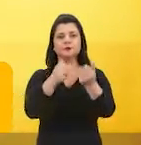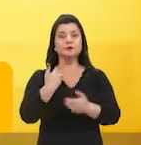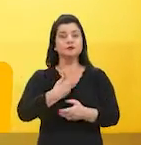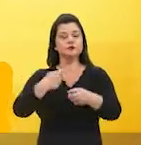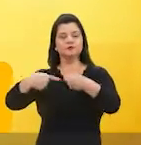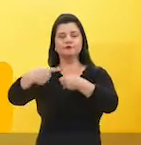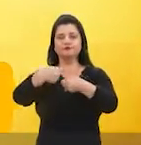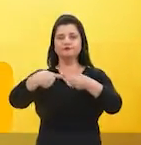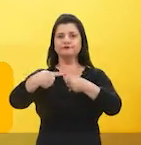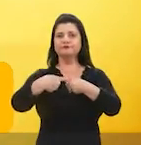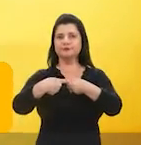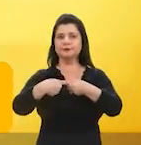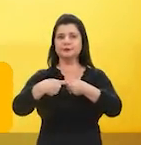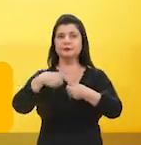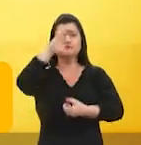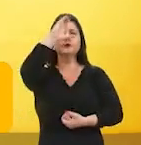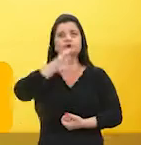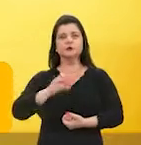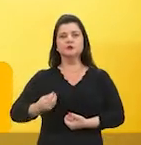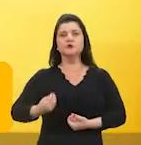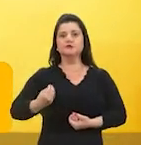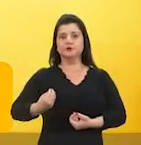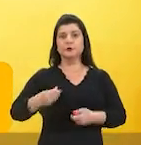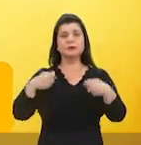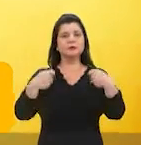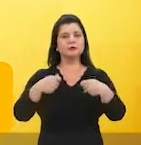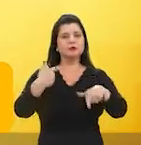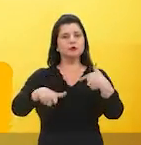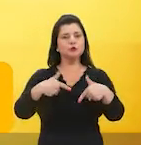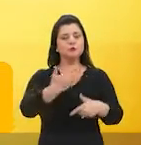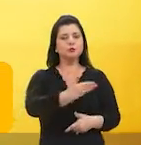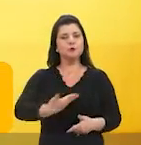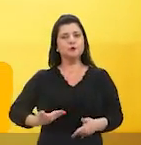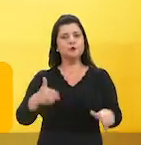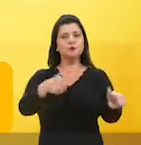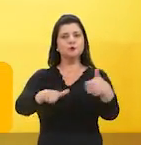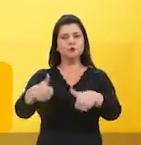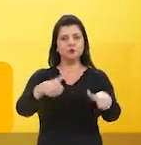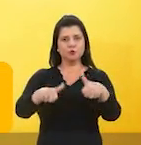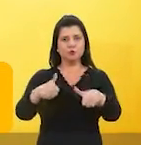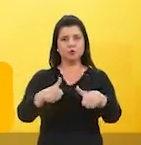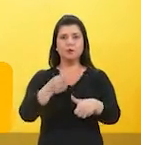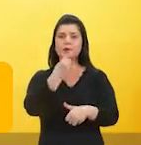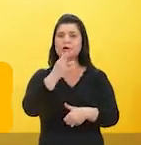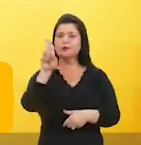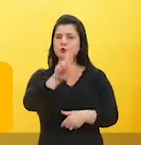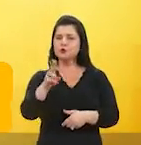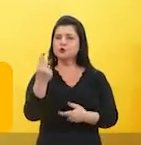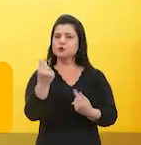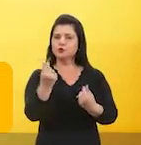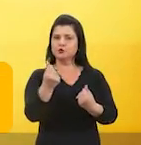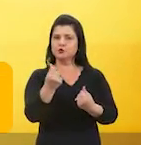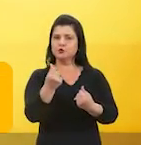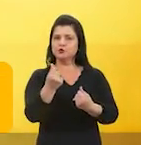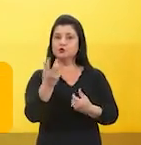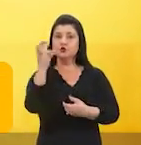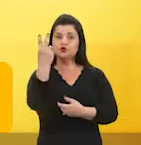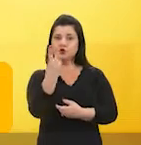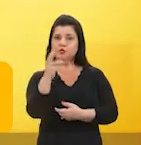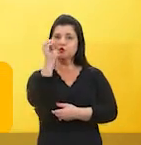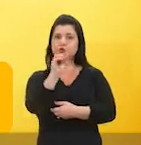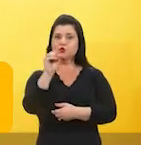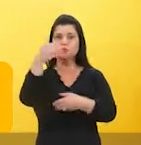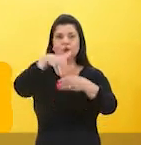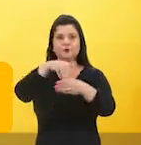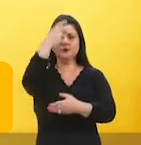nossos municípios, que é onde o cidadão vive e onde ele precisa de serviços públicos de qualidade. Pela boa utilização do seu dinheiro, em 2 de